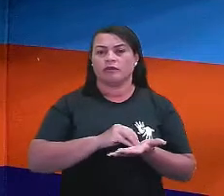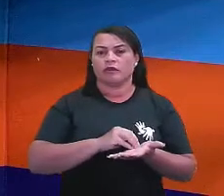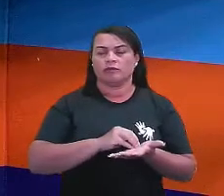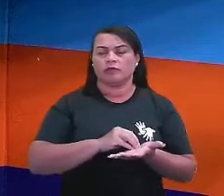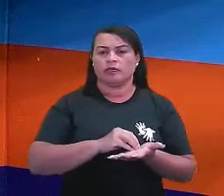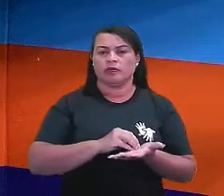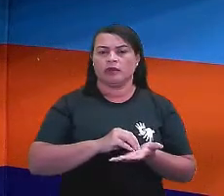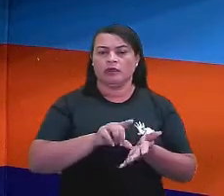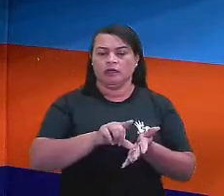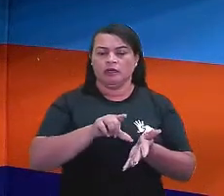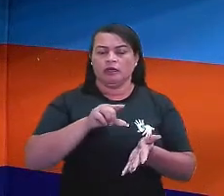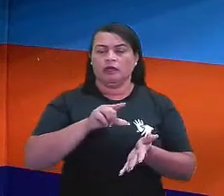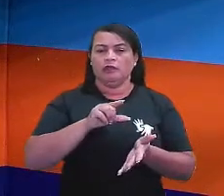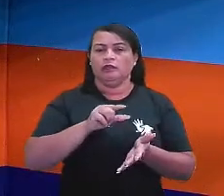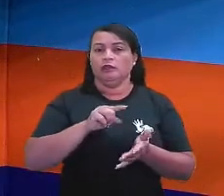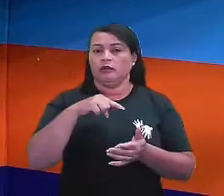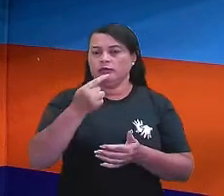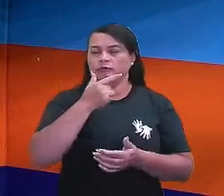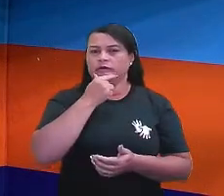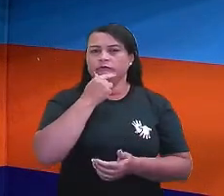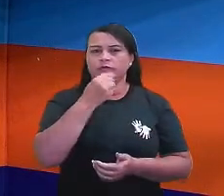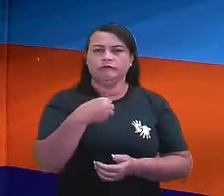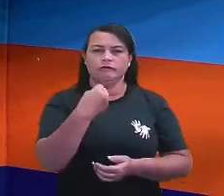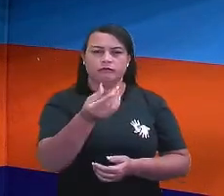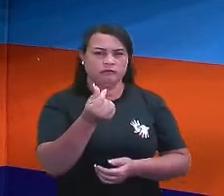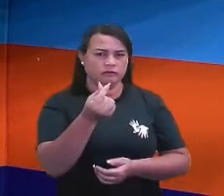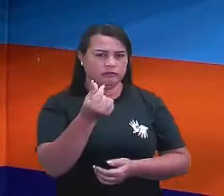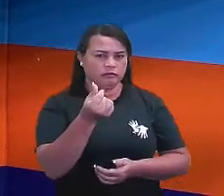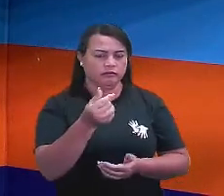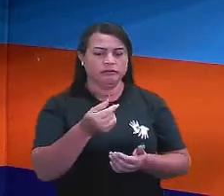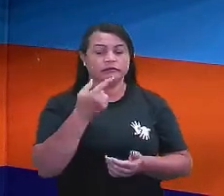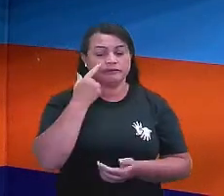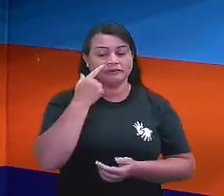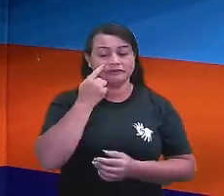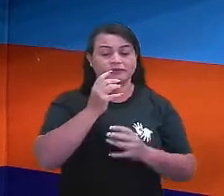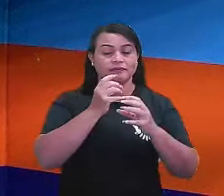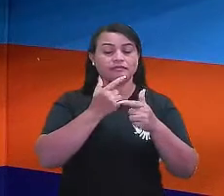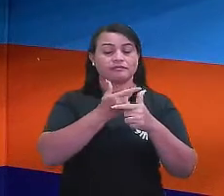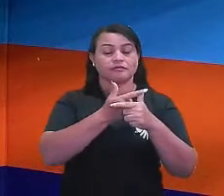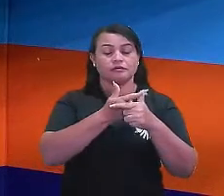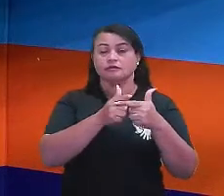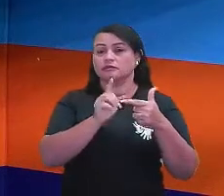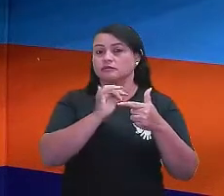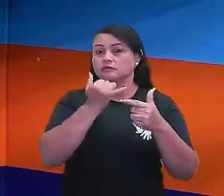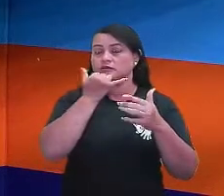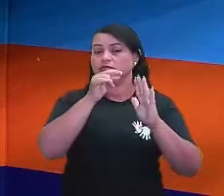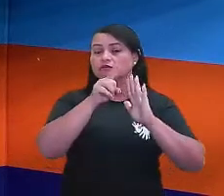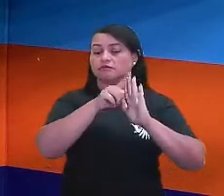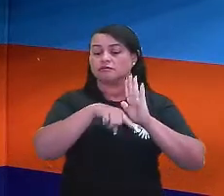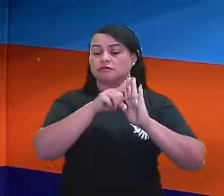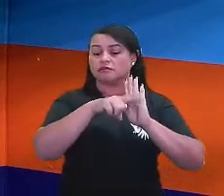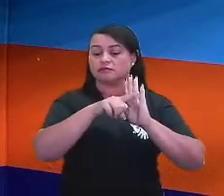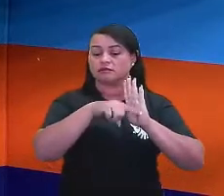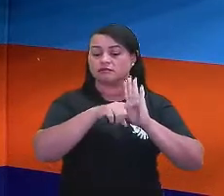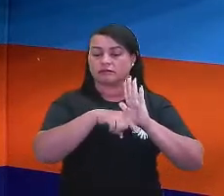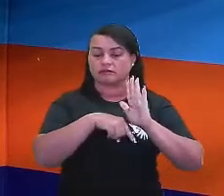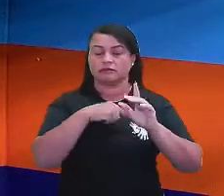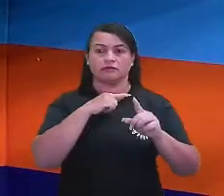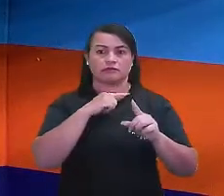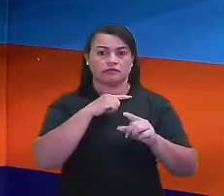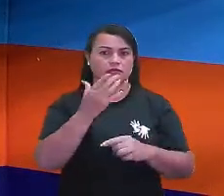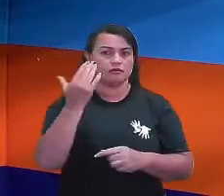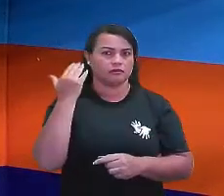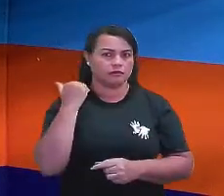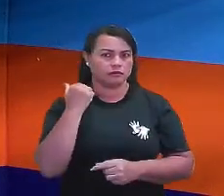depois que ele deu os R$ 250 para o vendedor. Então, eu já faço uma subtração, porque eu tinha um total e